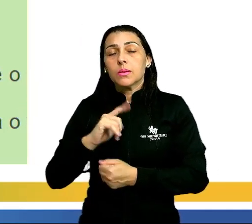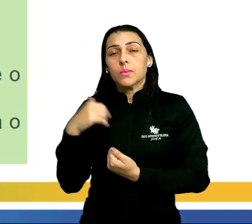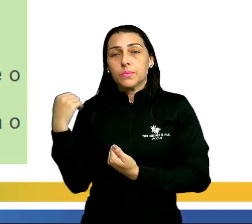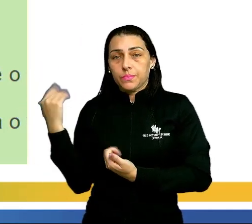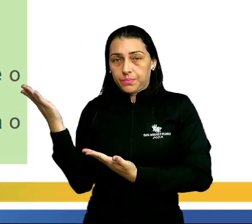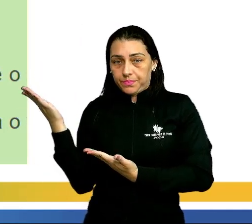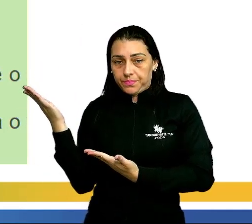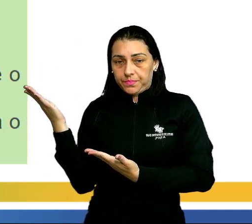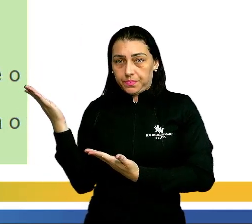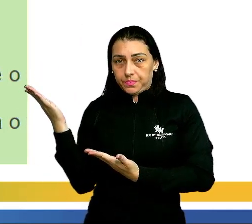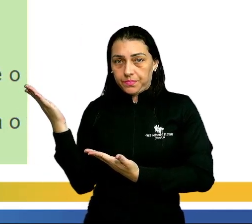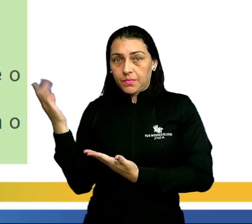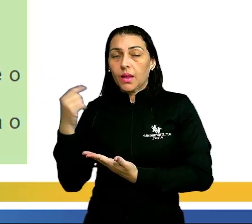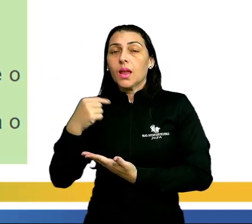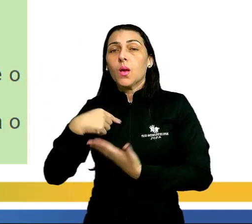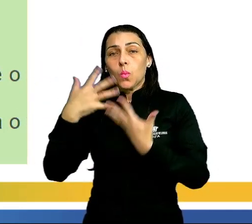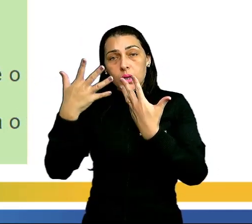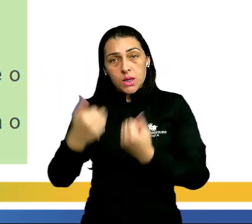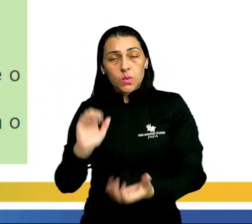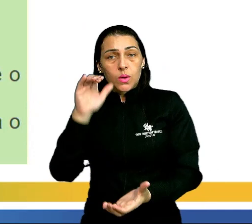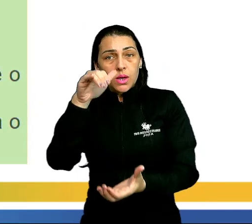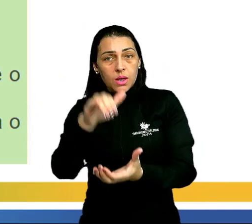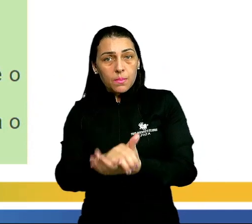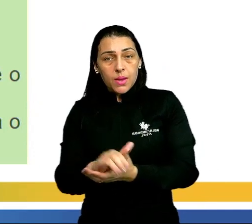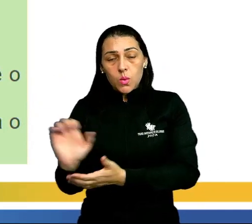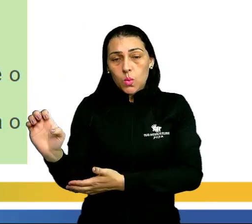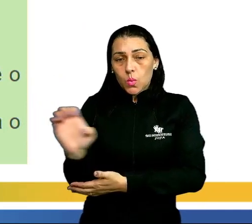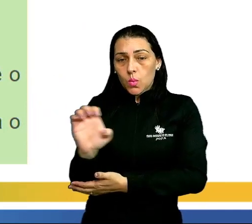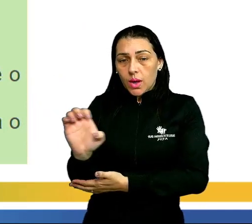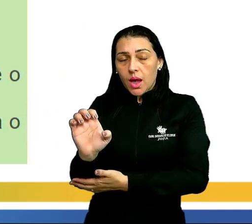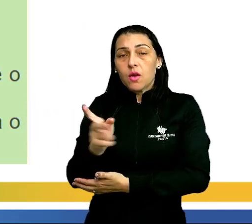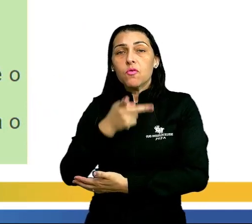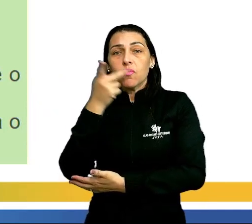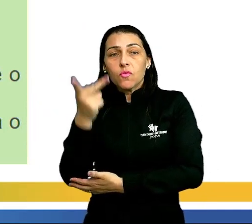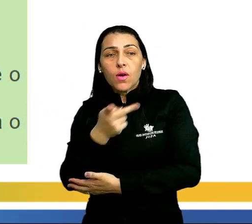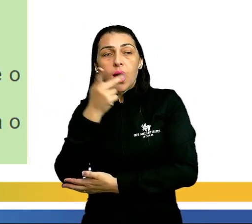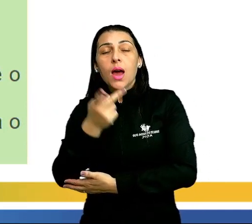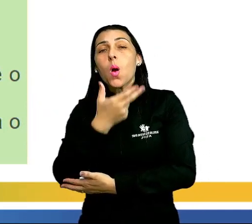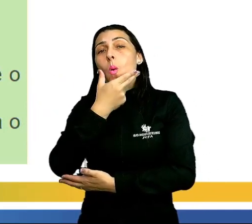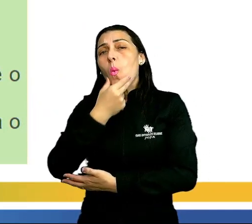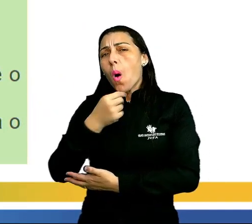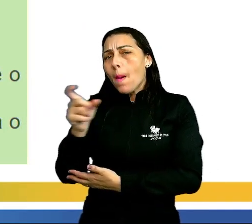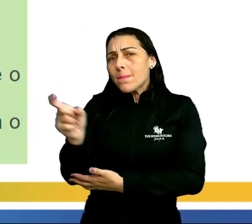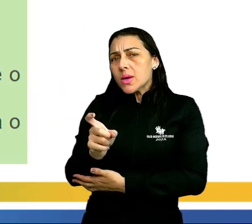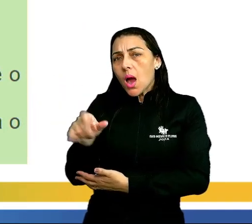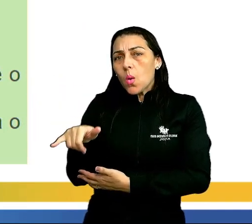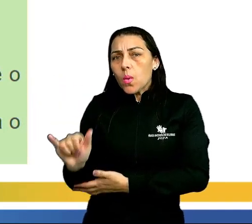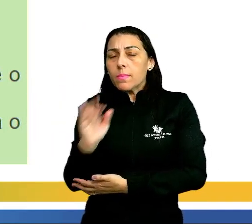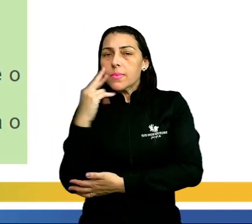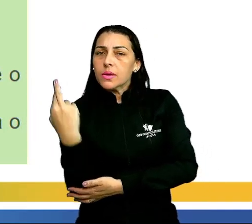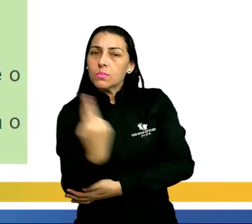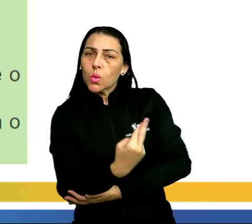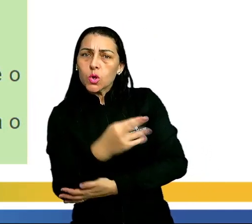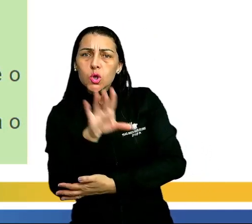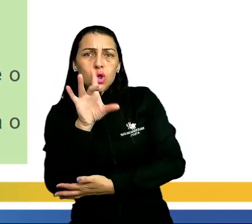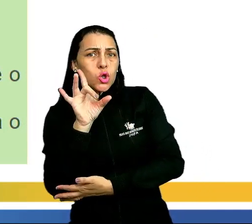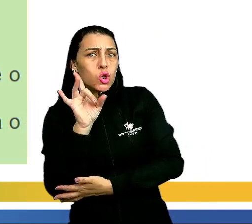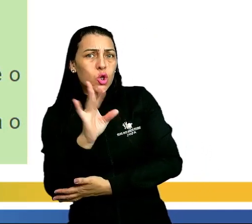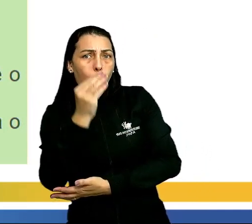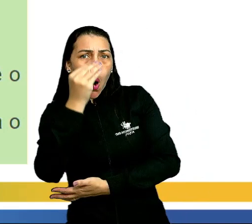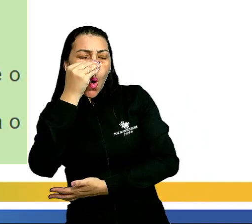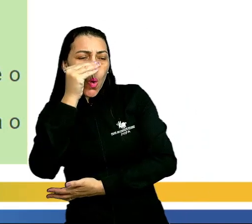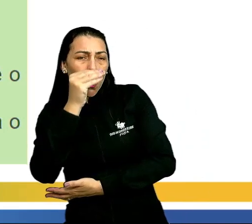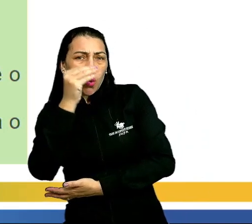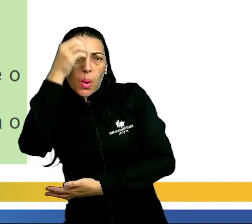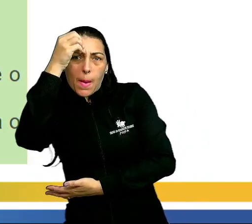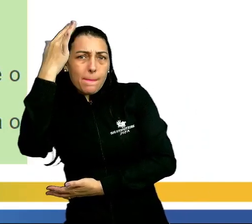aí. Sou a favor do casamento gay, diz o senhor X. Aí o Y responde, só mesmo